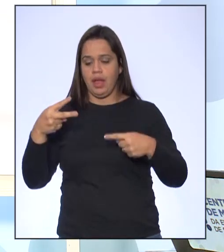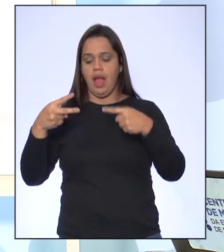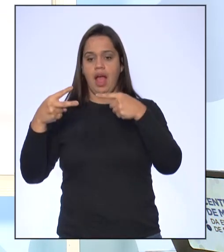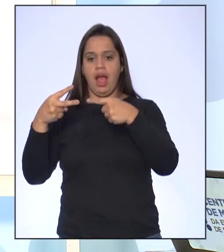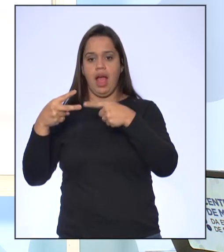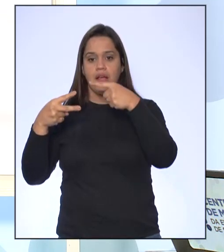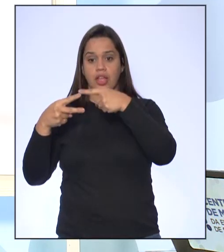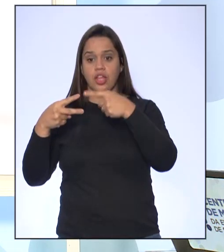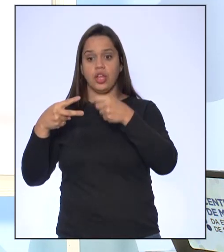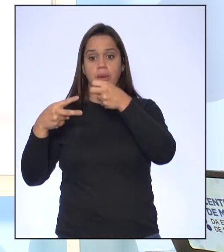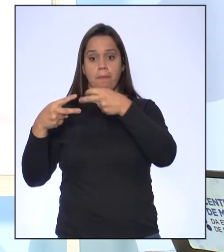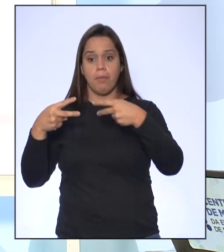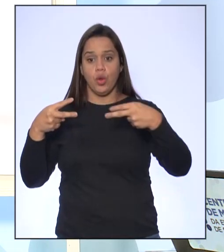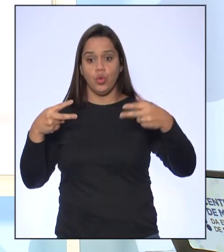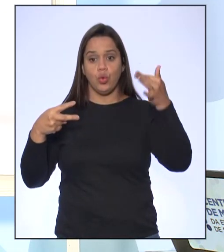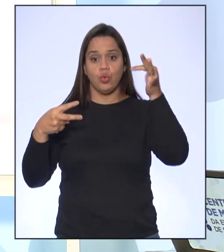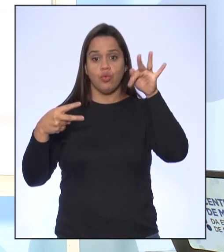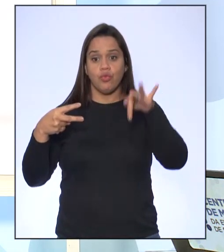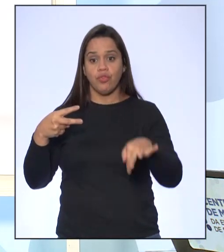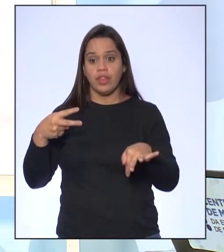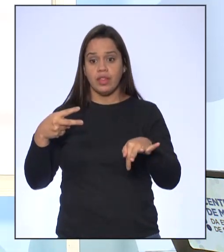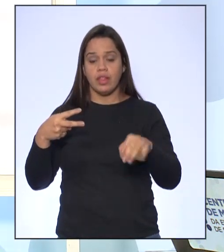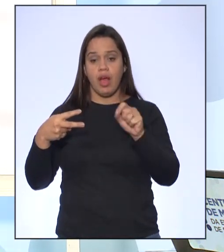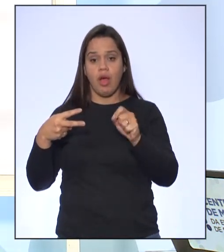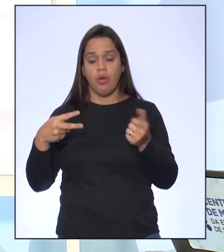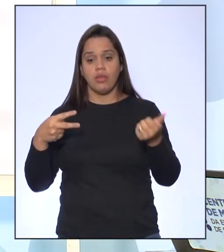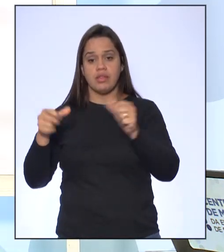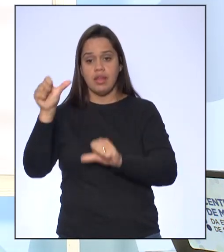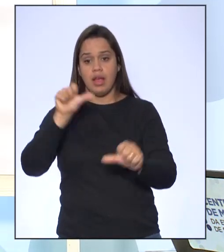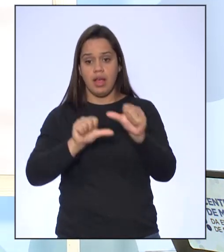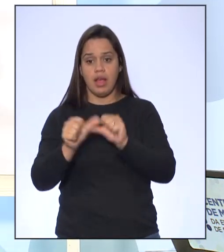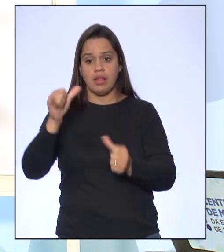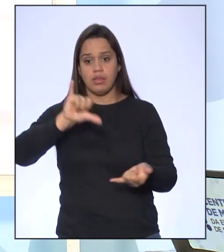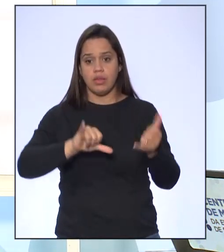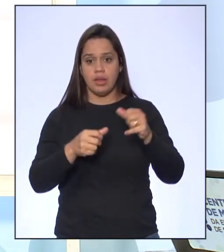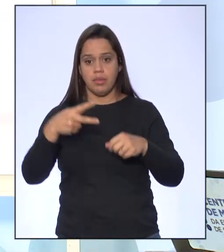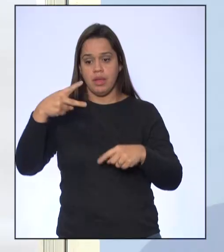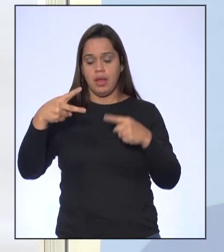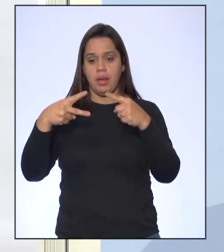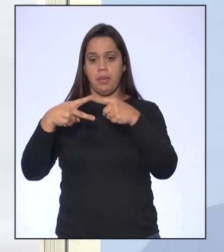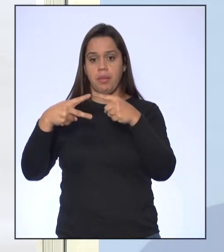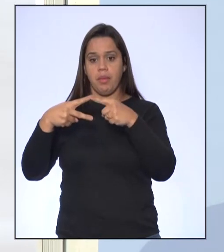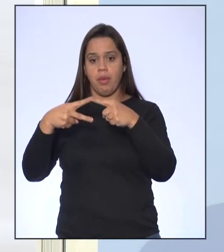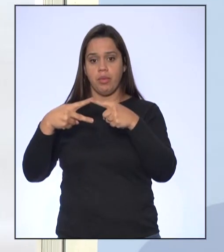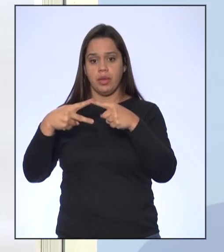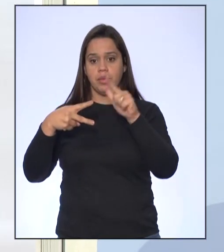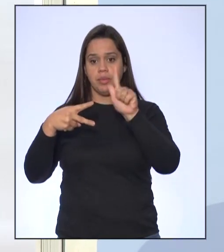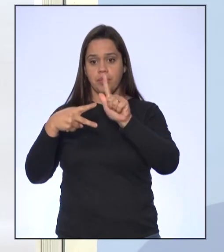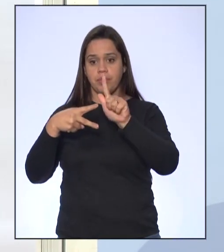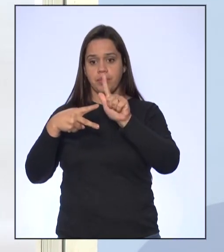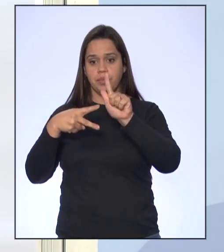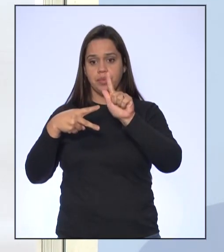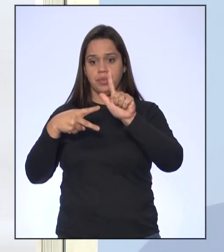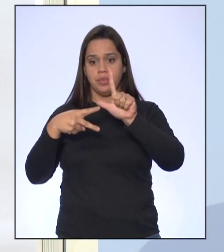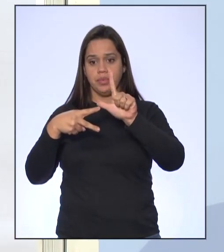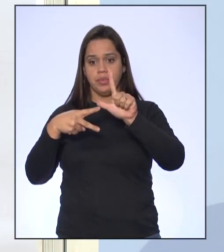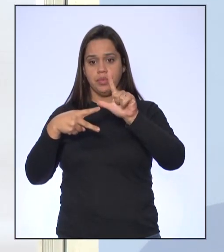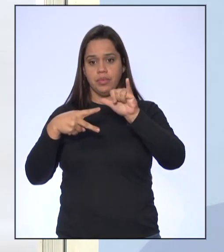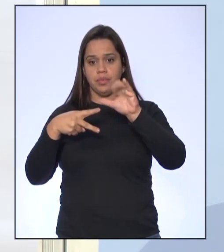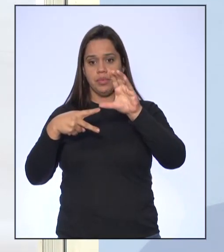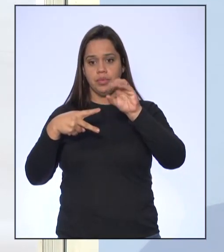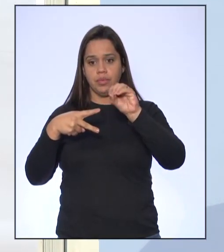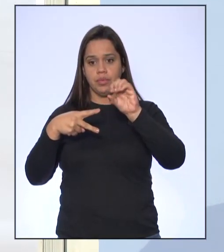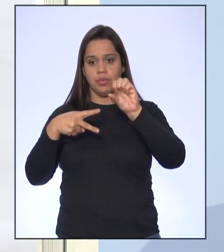qual foi o produto final dessa reação química? Olha aqui, gente, a glicose, o carboidrato. Podemos